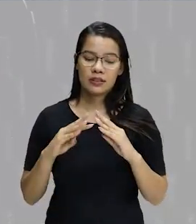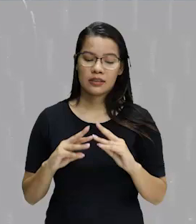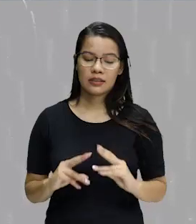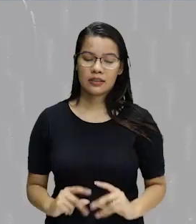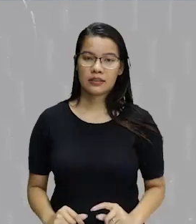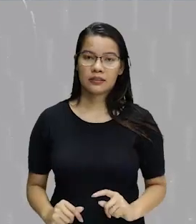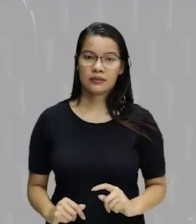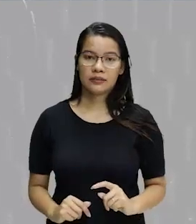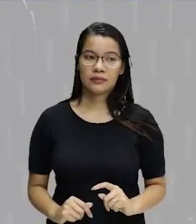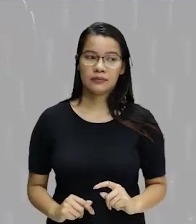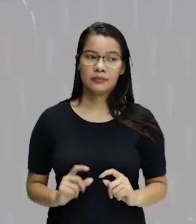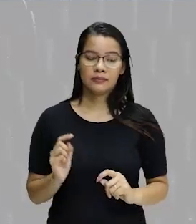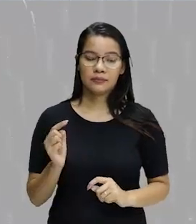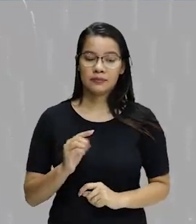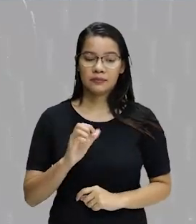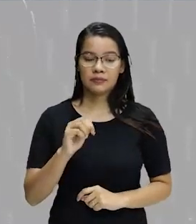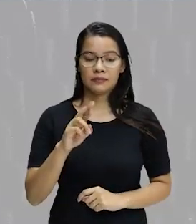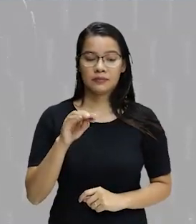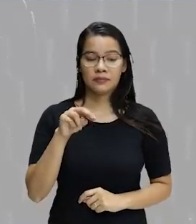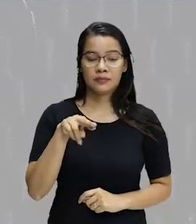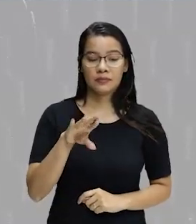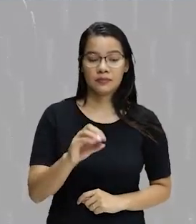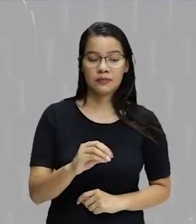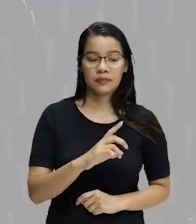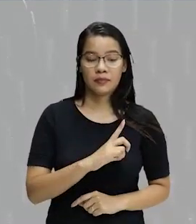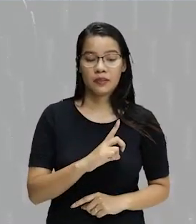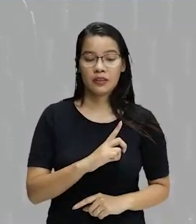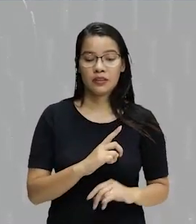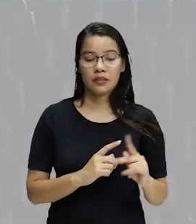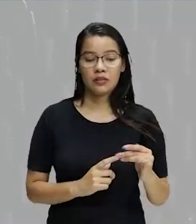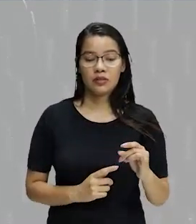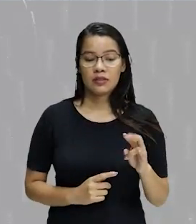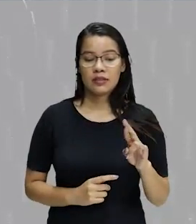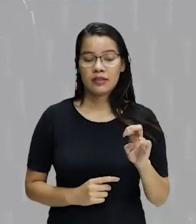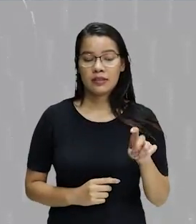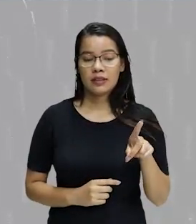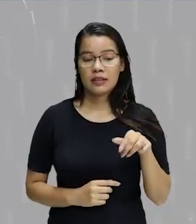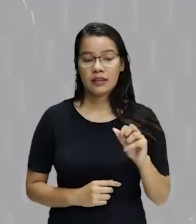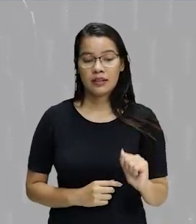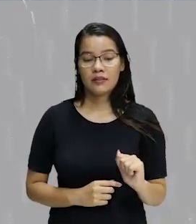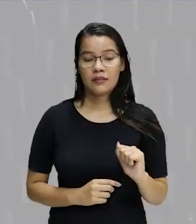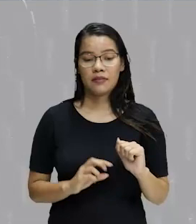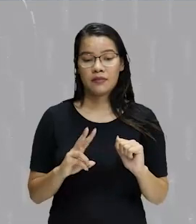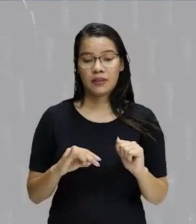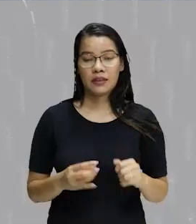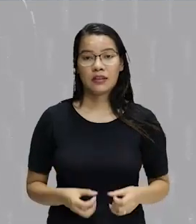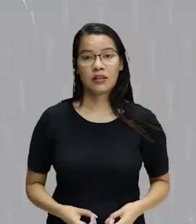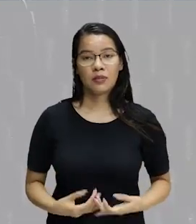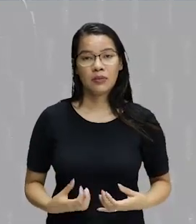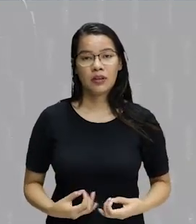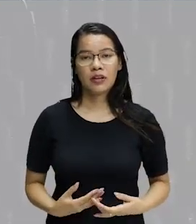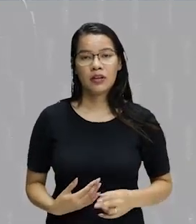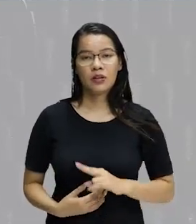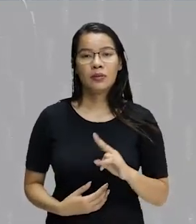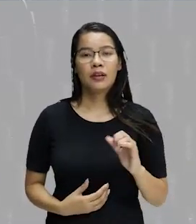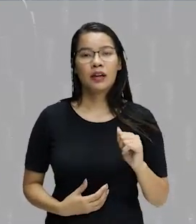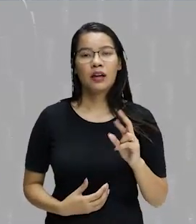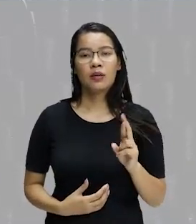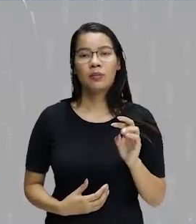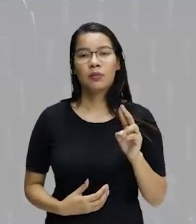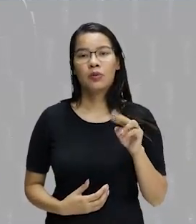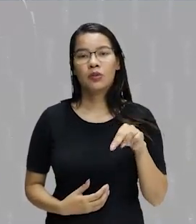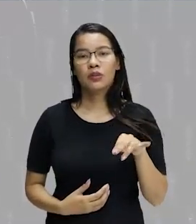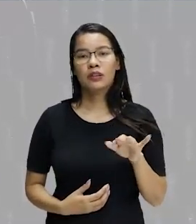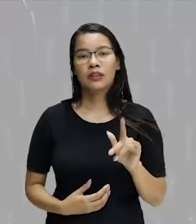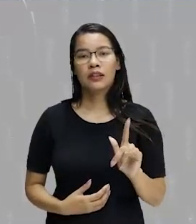oxidação, daquele carbono que tem a hidroxila vai gerar uma carbonila. Bom, se essa carbonila